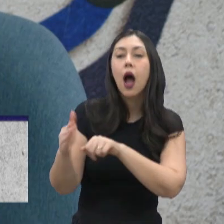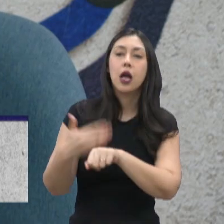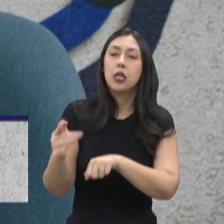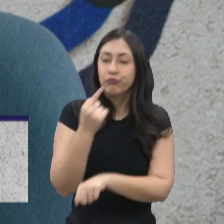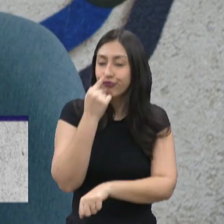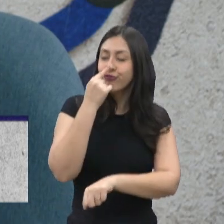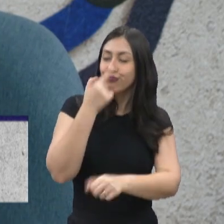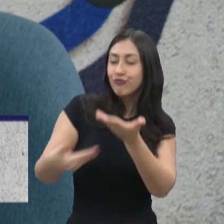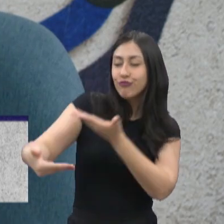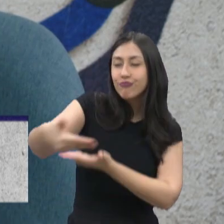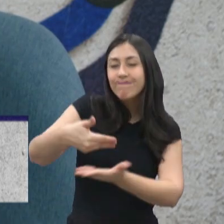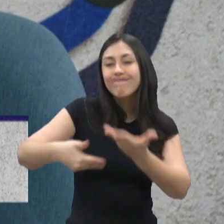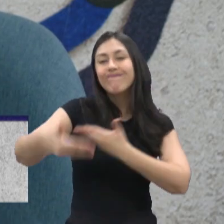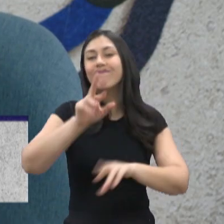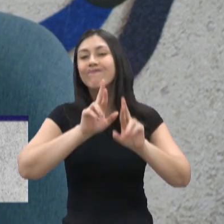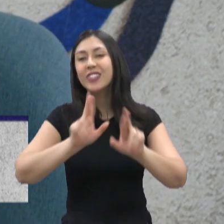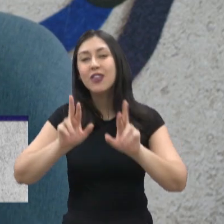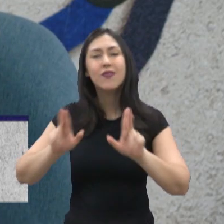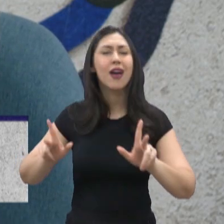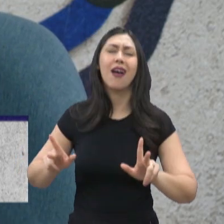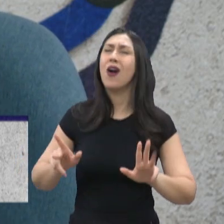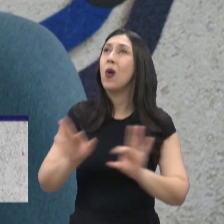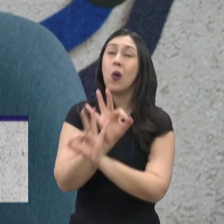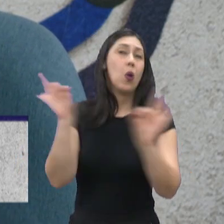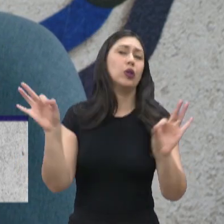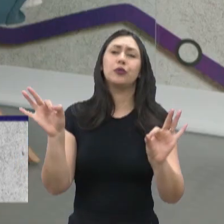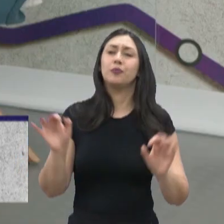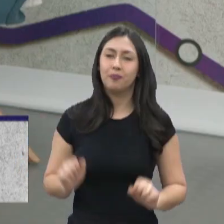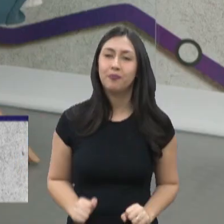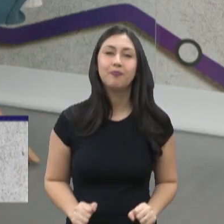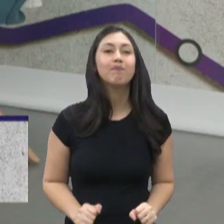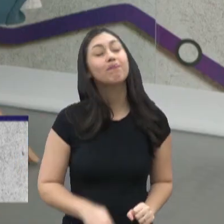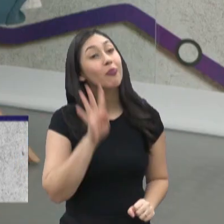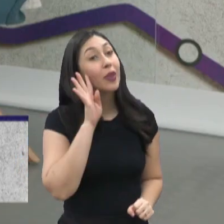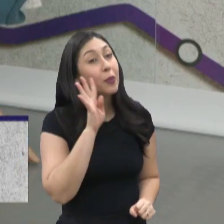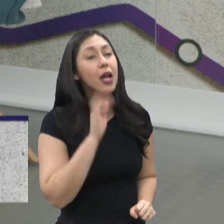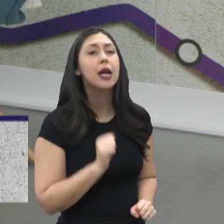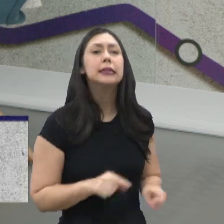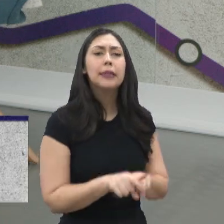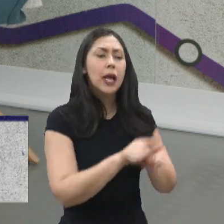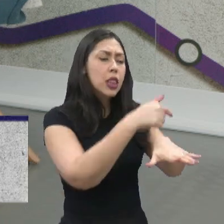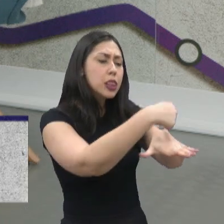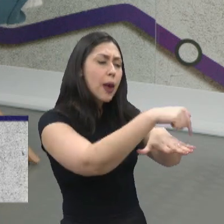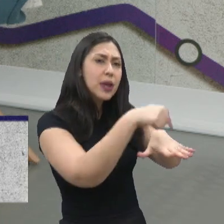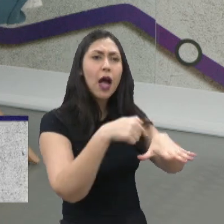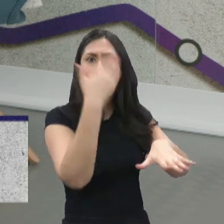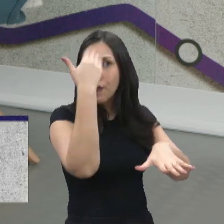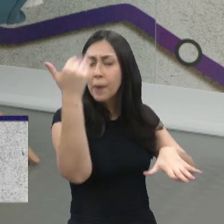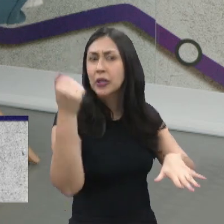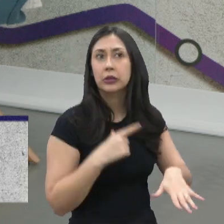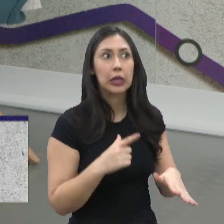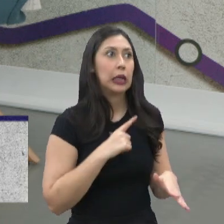sejam mais diferenciadas e personalizadas, isso muda o jogo, isso é bem legal. Legal, Marcela. E as modalidades que estão em alta? Porque tem muitas opções,